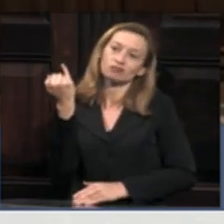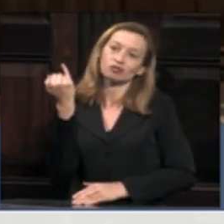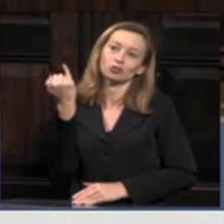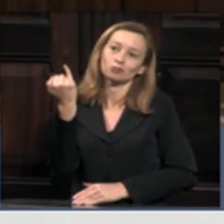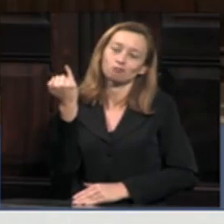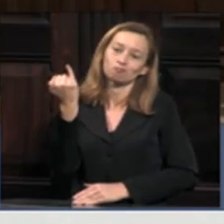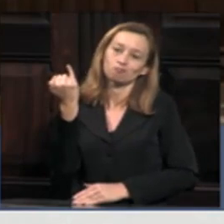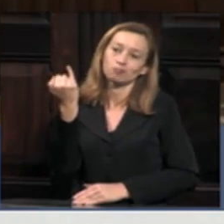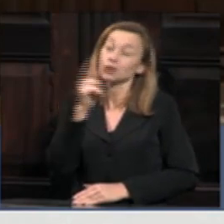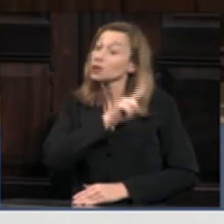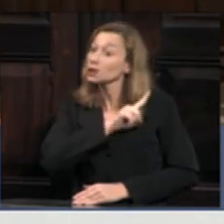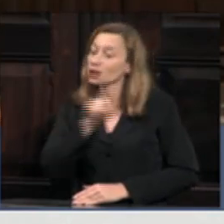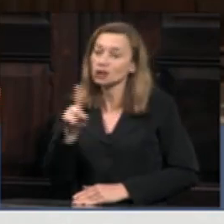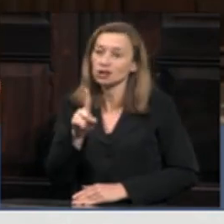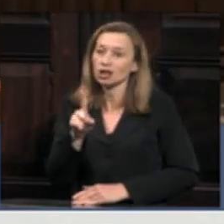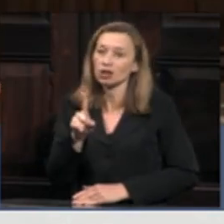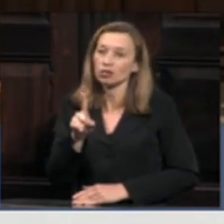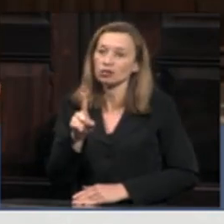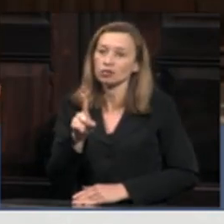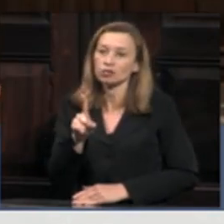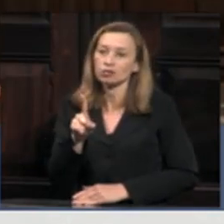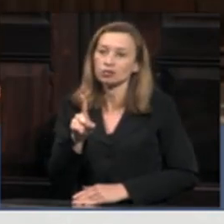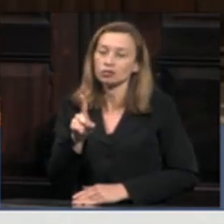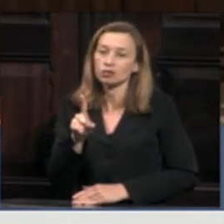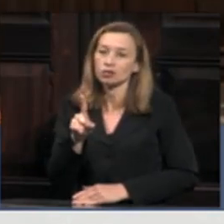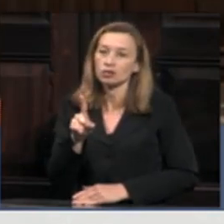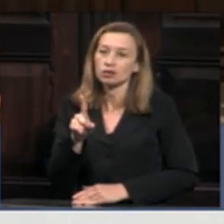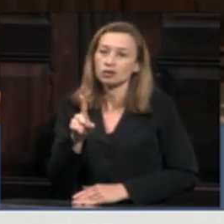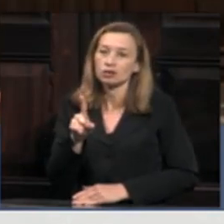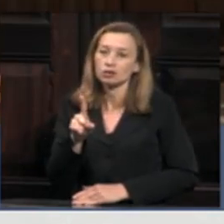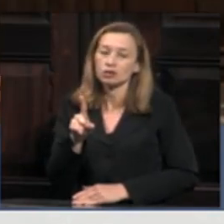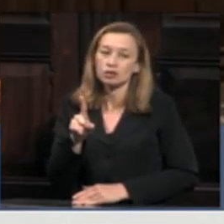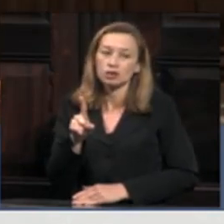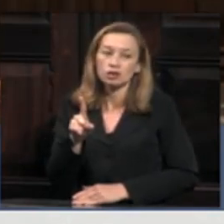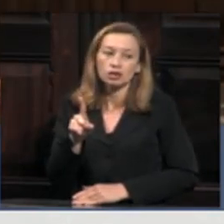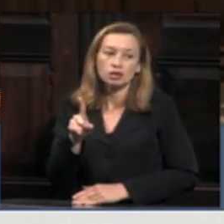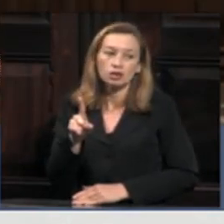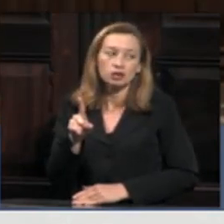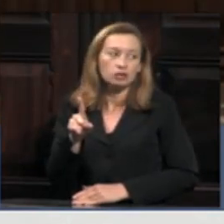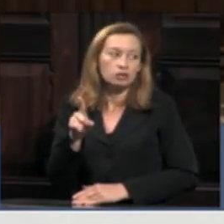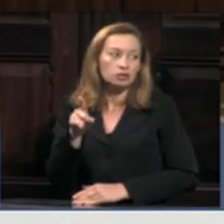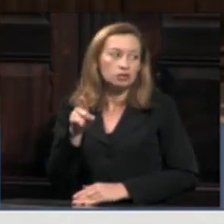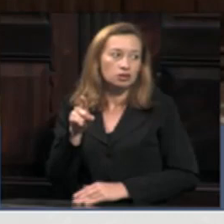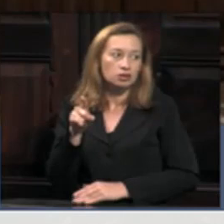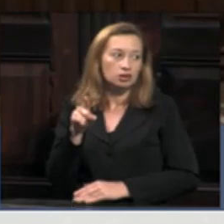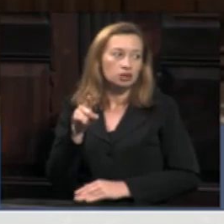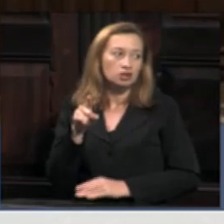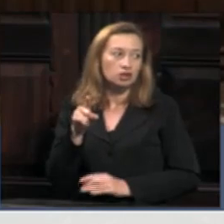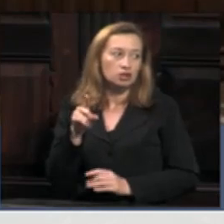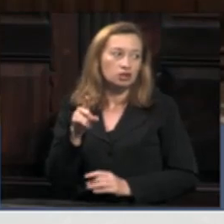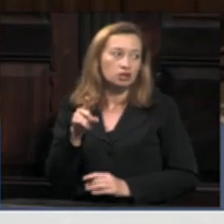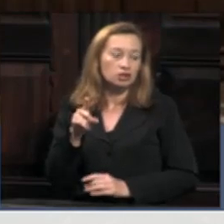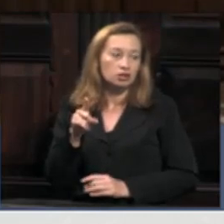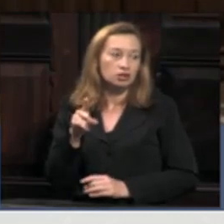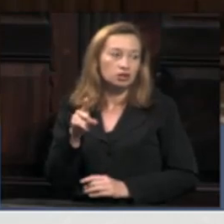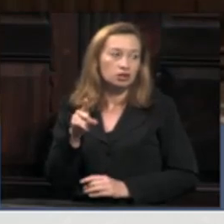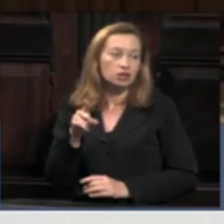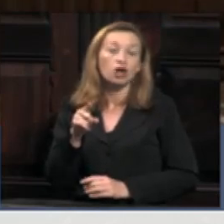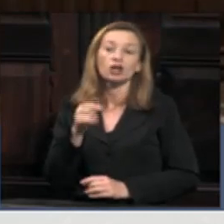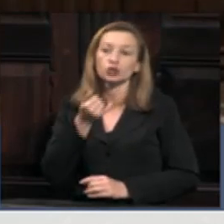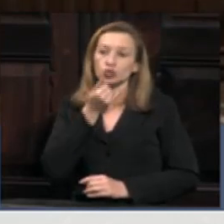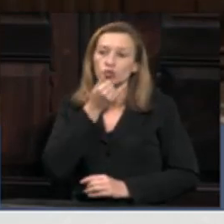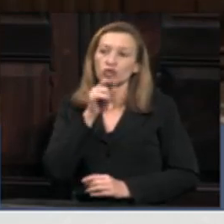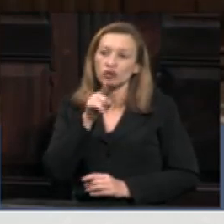deficitárias e não as lucrativas. Então, volto a dizer, tem, e no tempo a